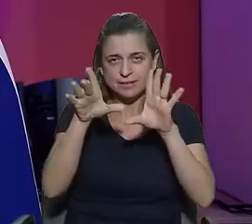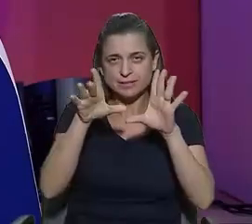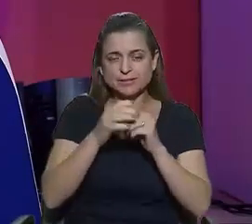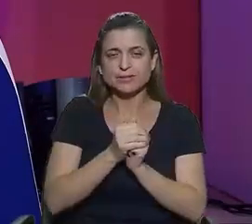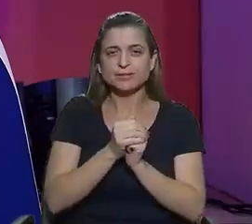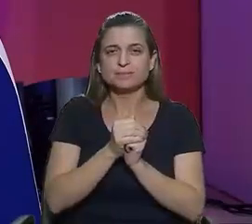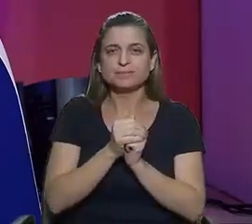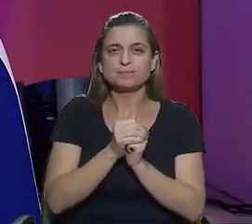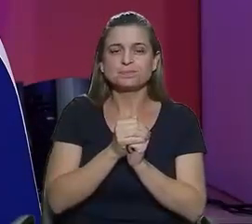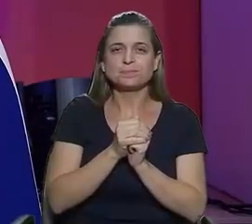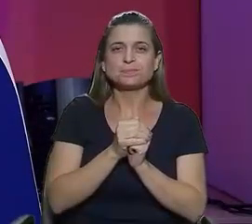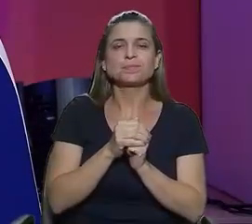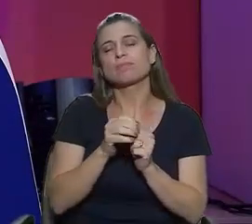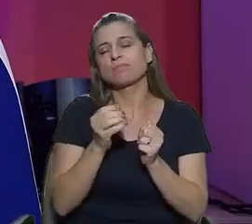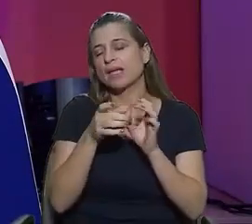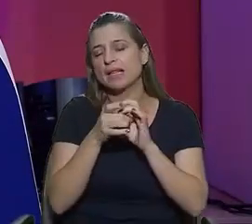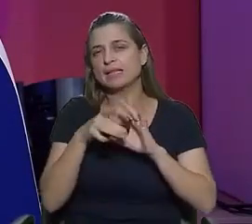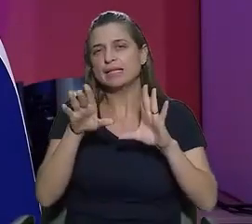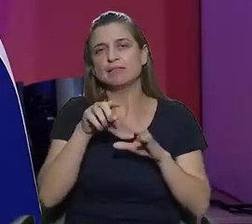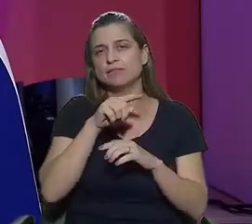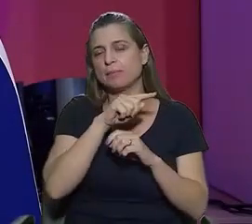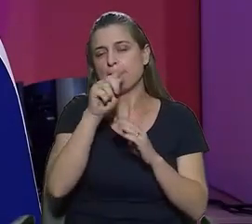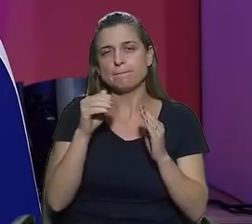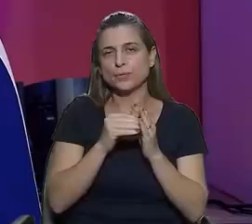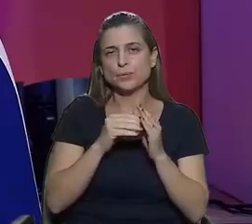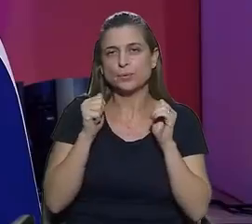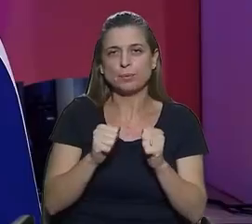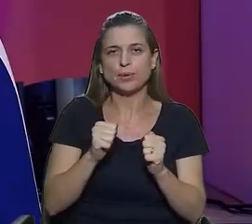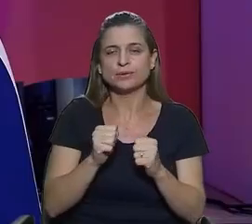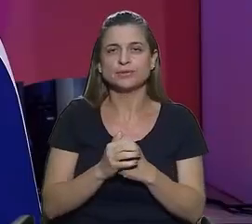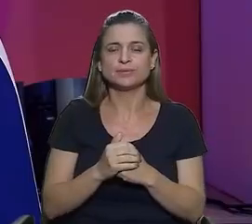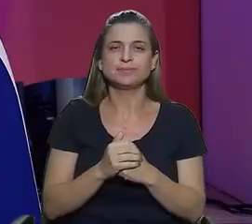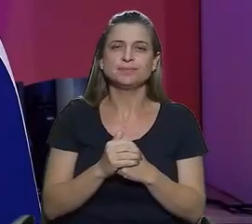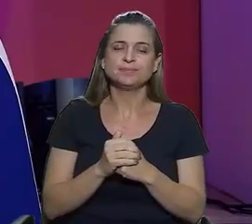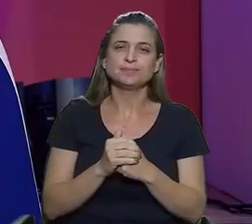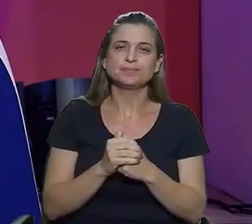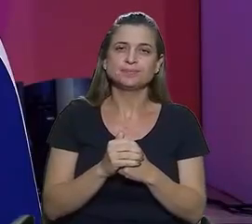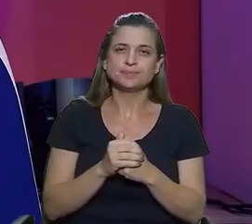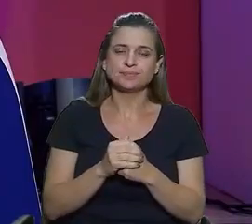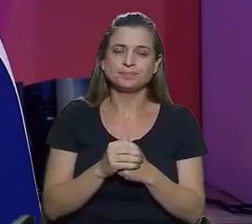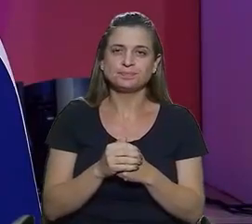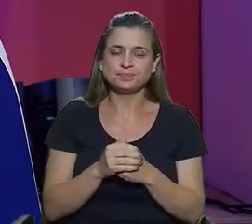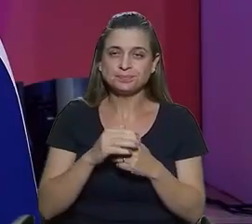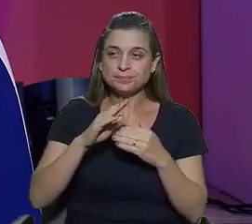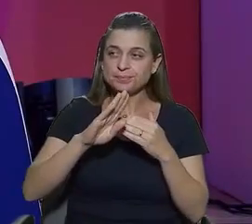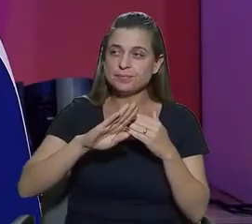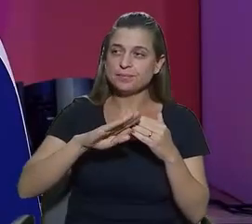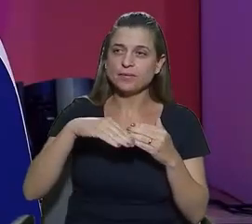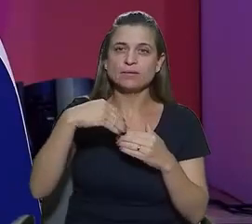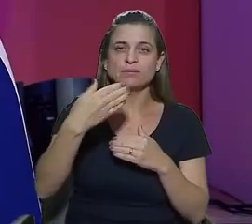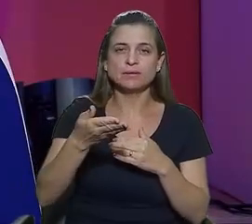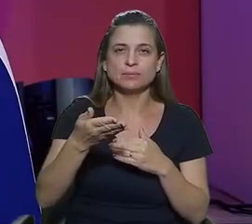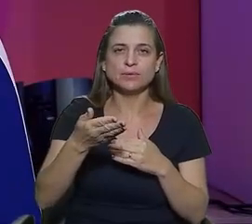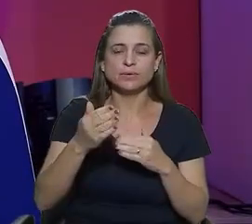mulher. Pega o que tu quiser, tu pode tudo comigo. E assim ela fez. Tempos depois, chegou lá em